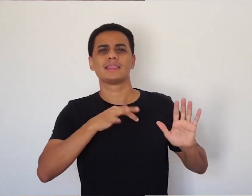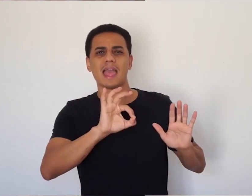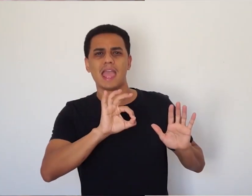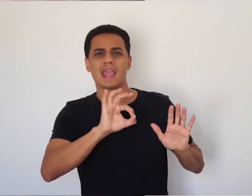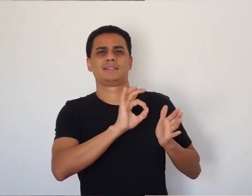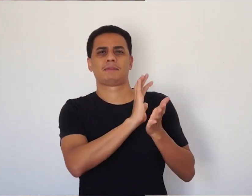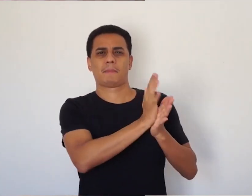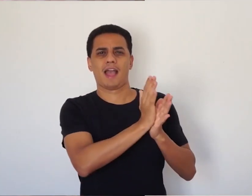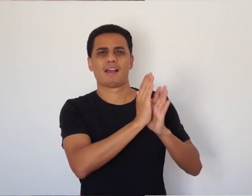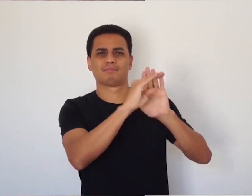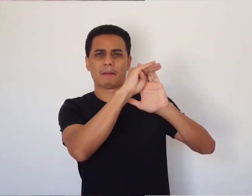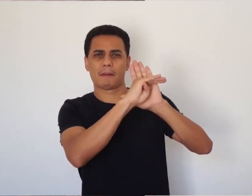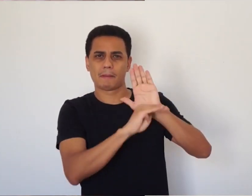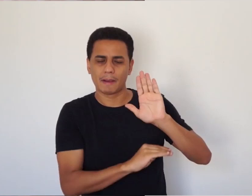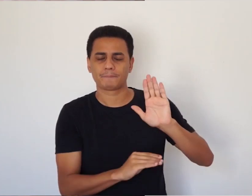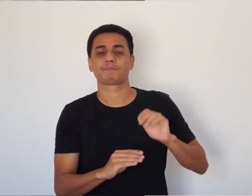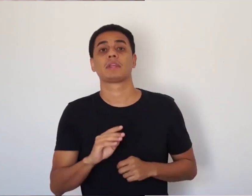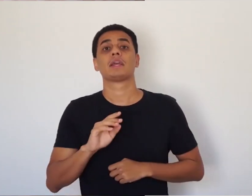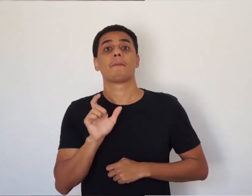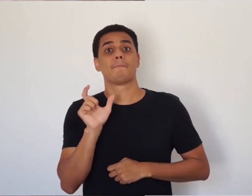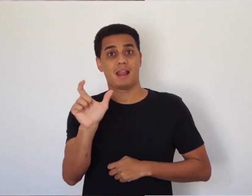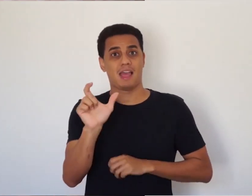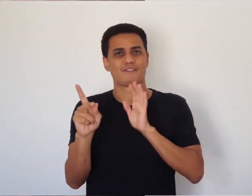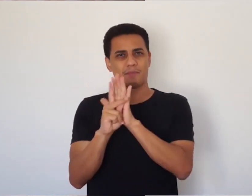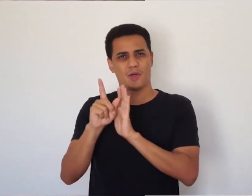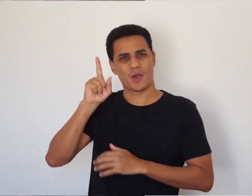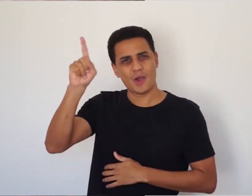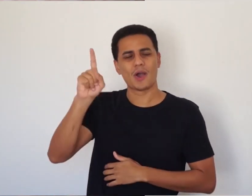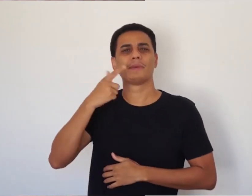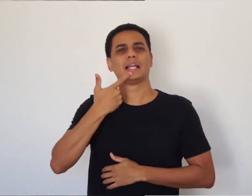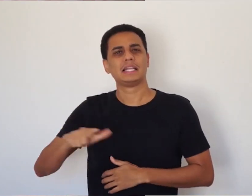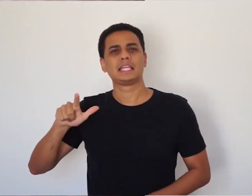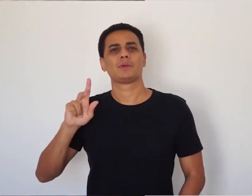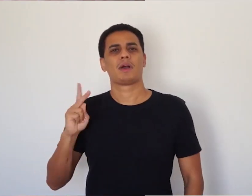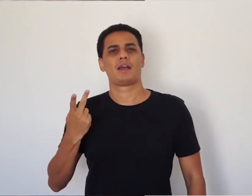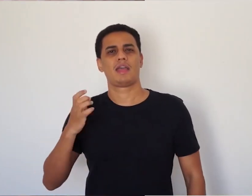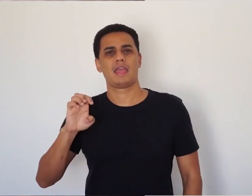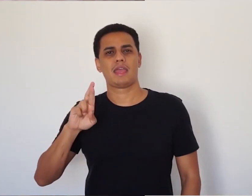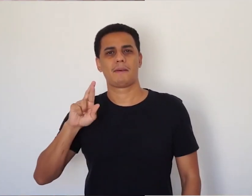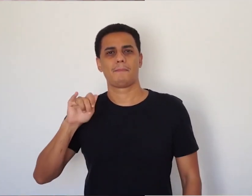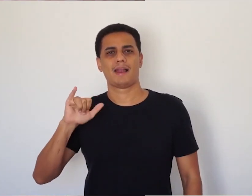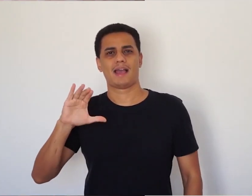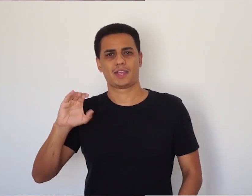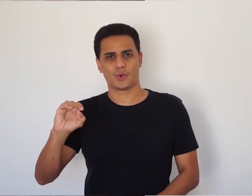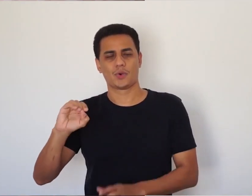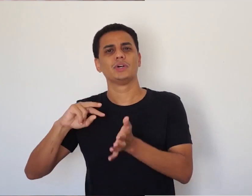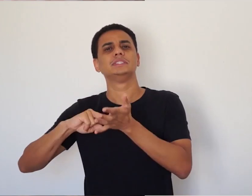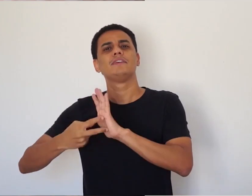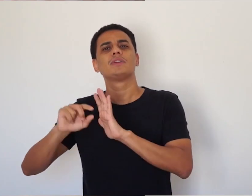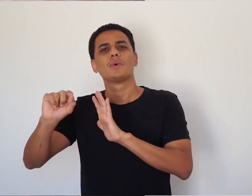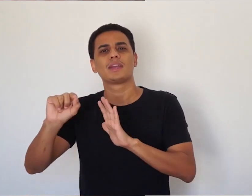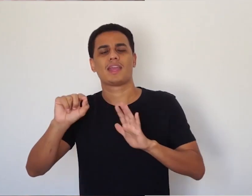testifica das 10 pragas que aconteceram no Egito. Essa palavra em hebraico é Makot Mitzraim, É muito interessante